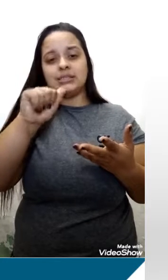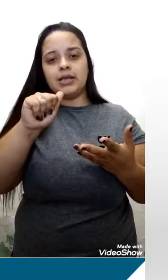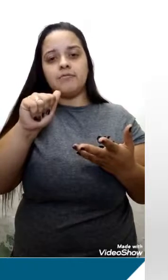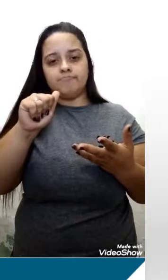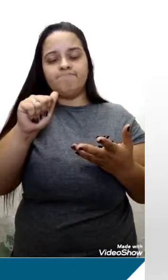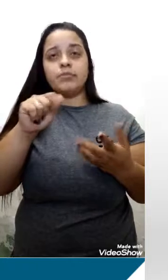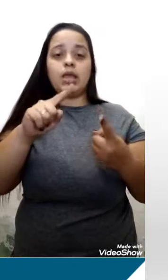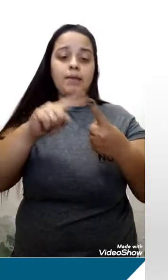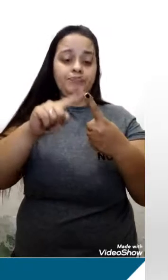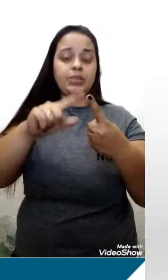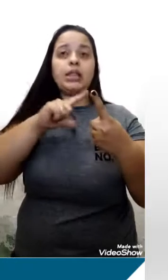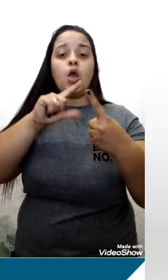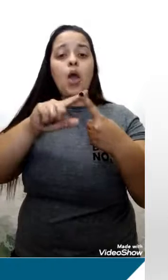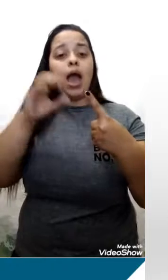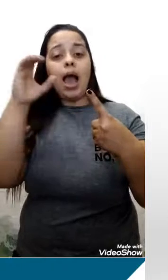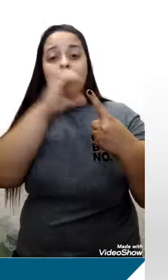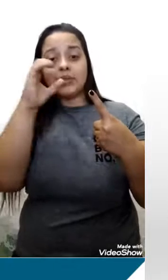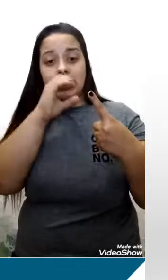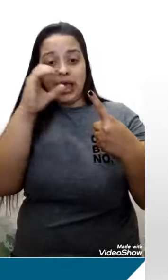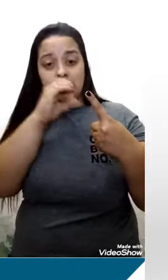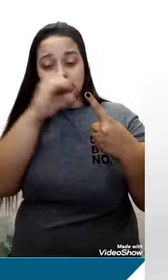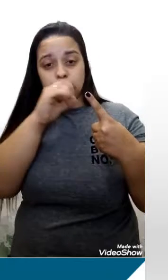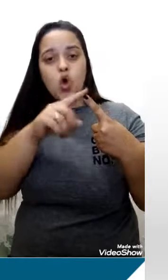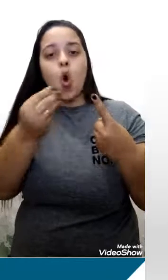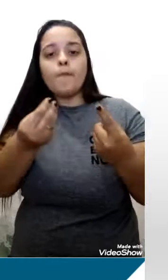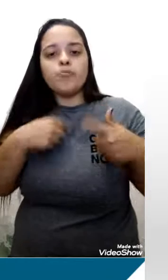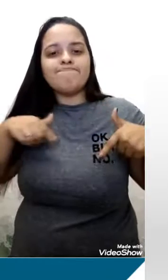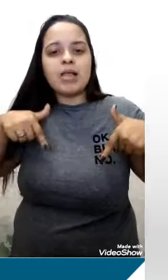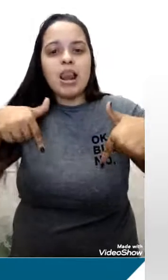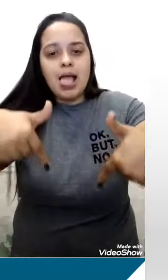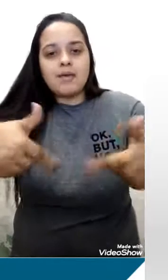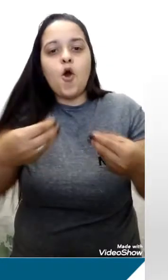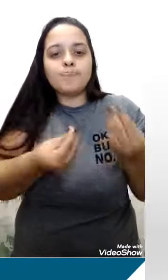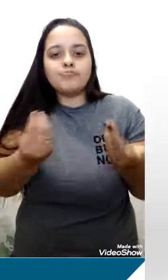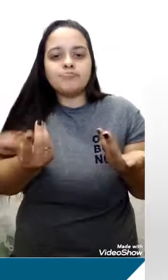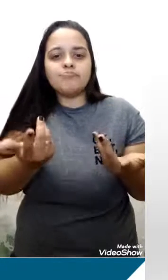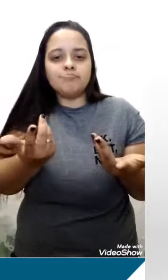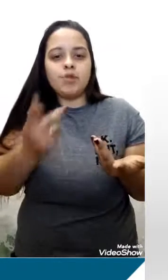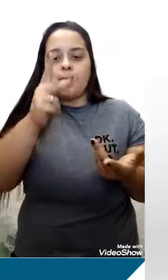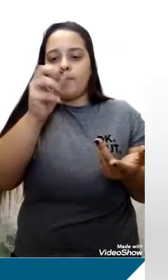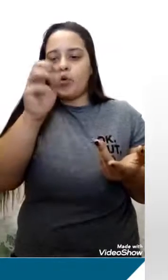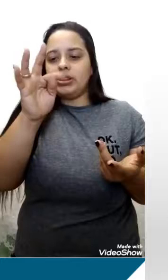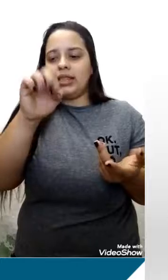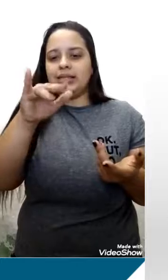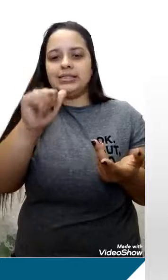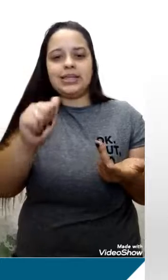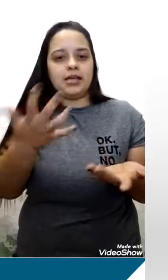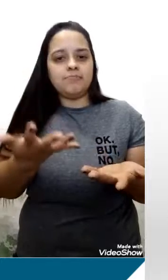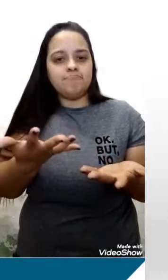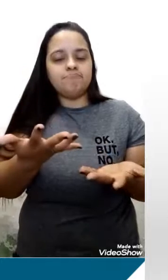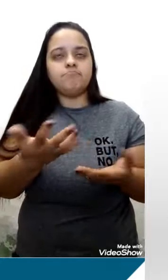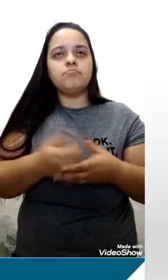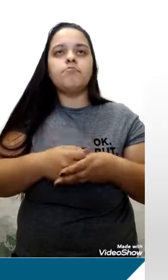potência mede a rapidez com que o trabalho é realizado. Como no segundo posto